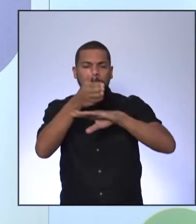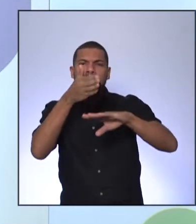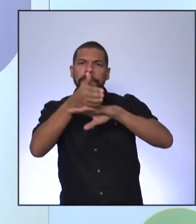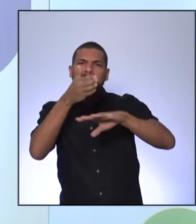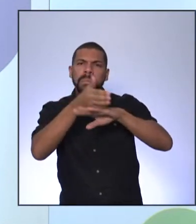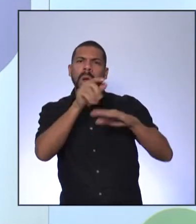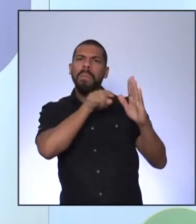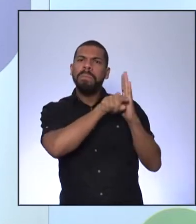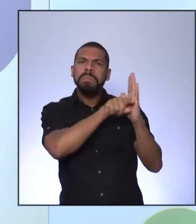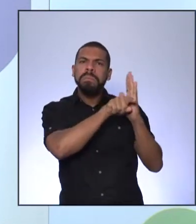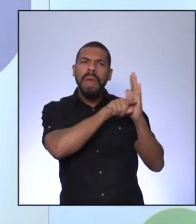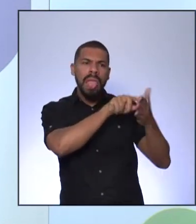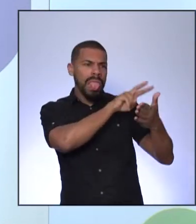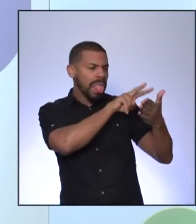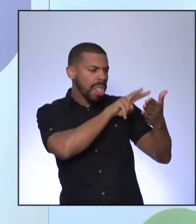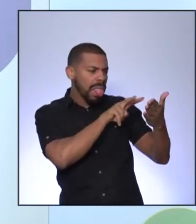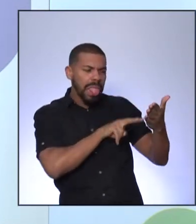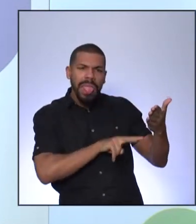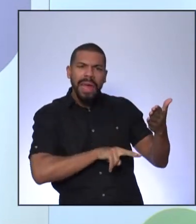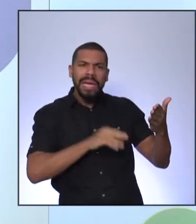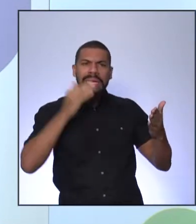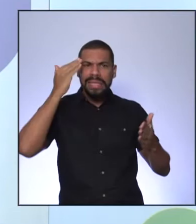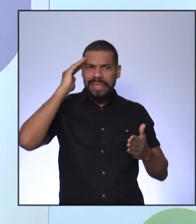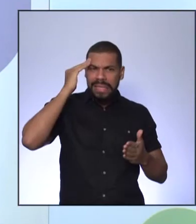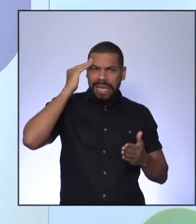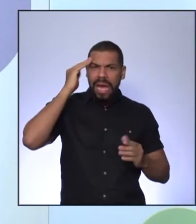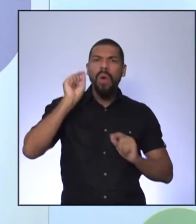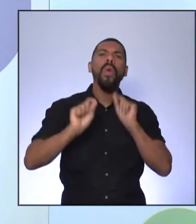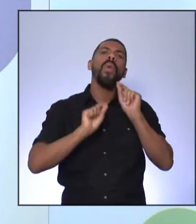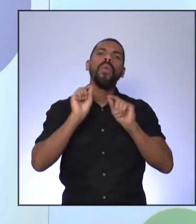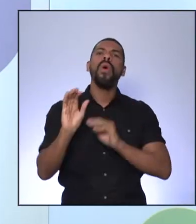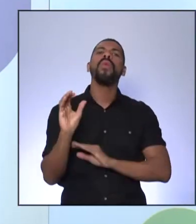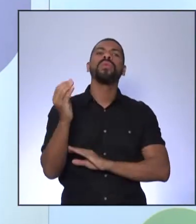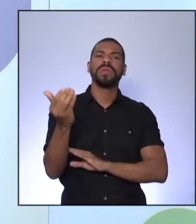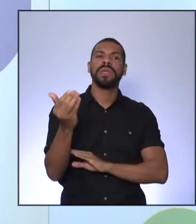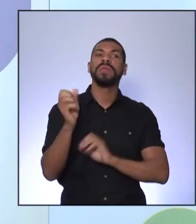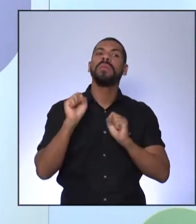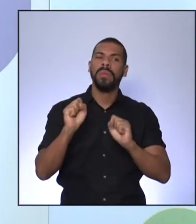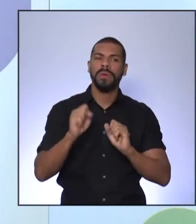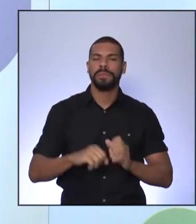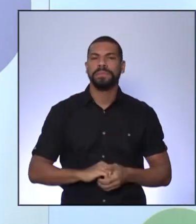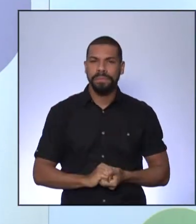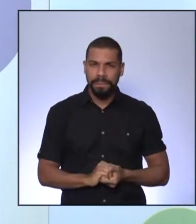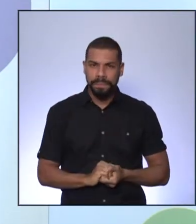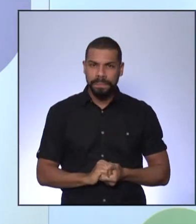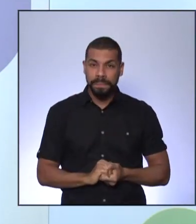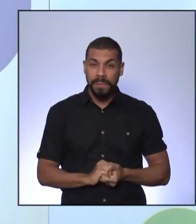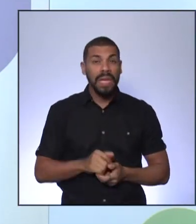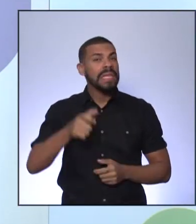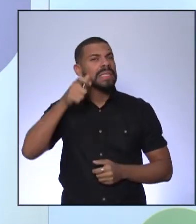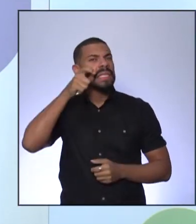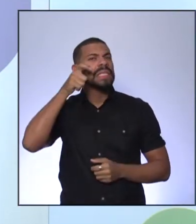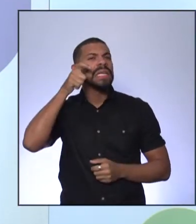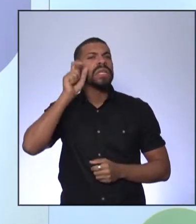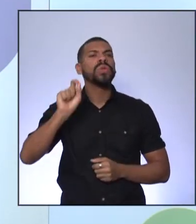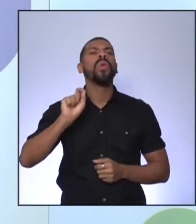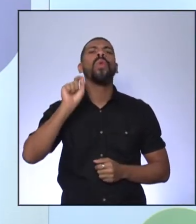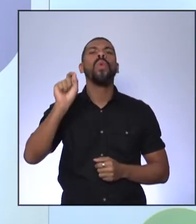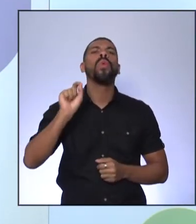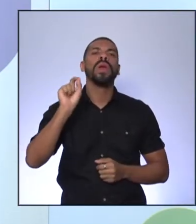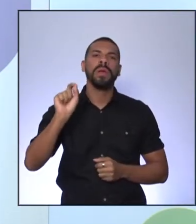participar, ler, entender um pouco mais, consegue ter acesso a esse currículo. Então, seria interessante o quê? No